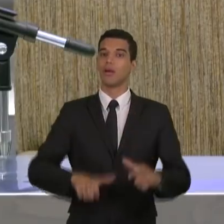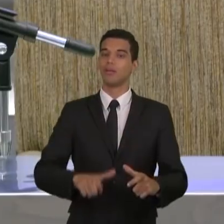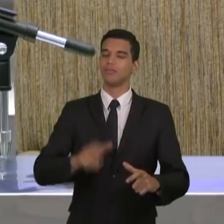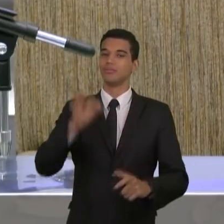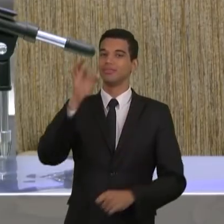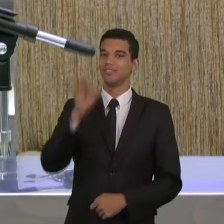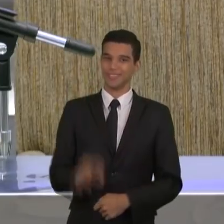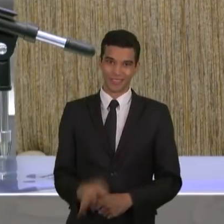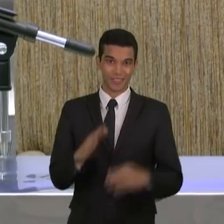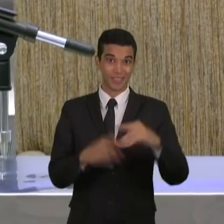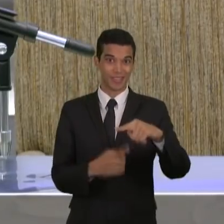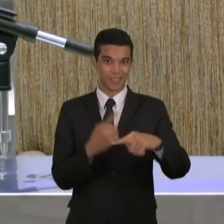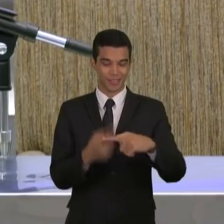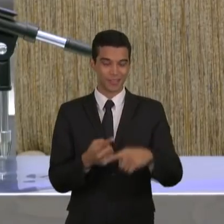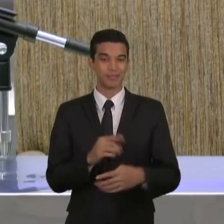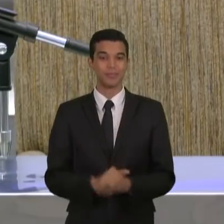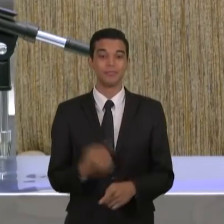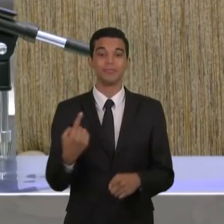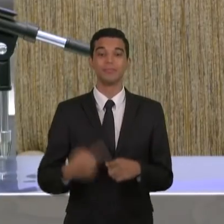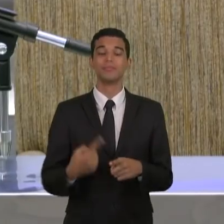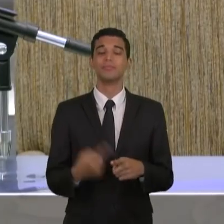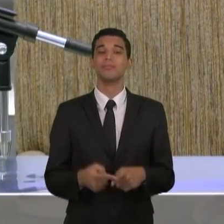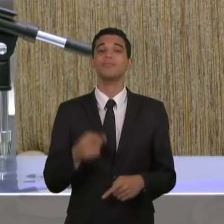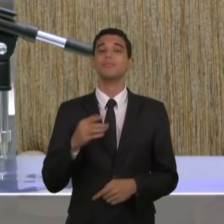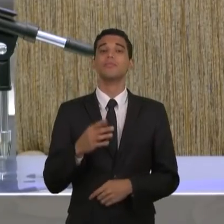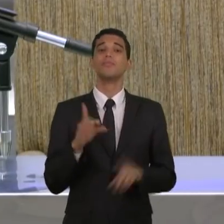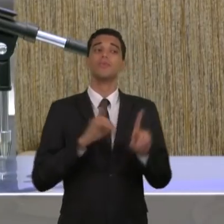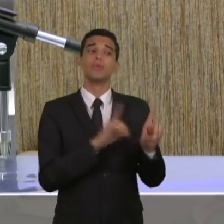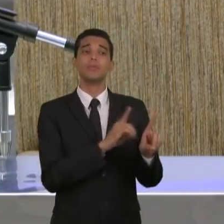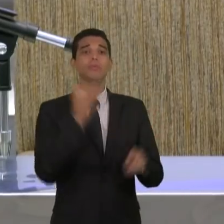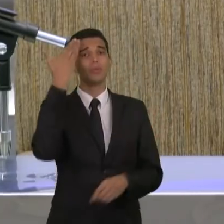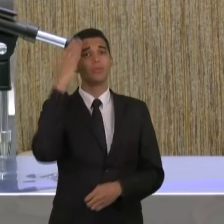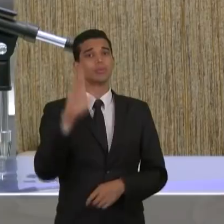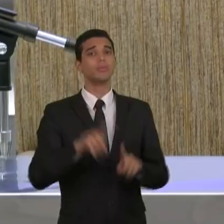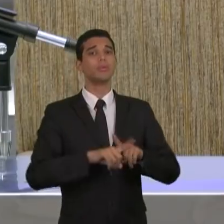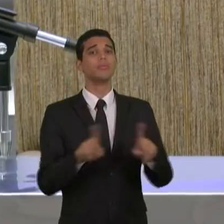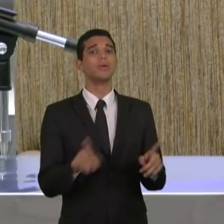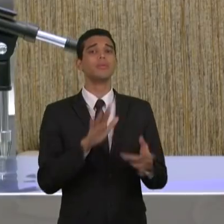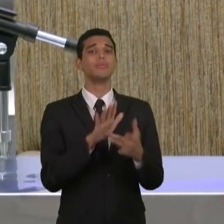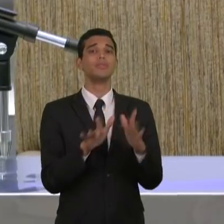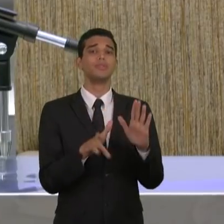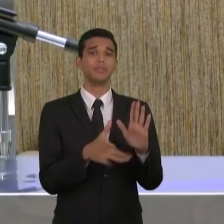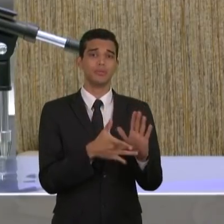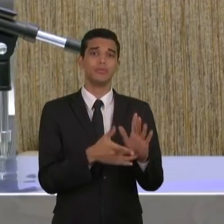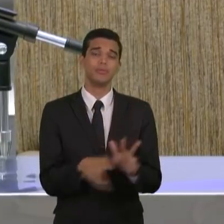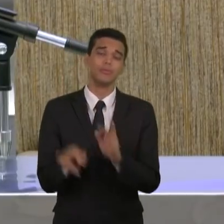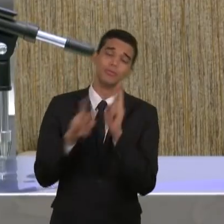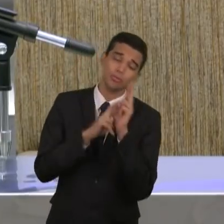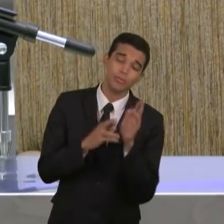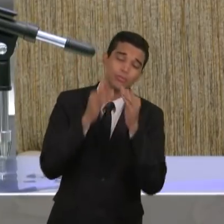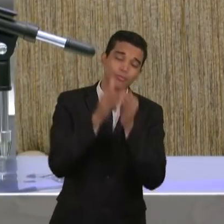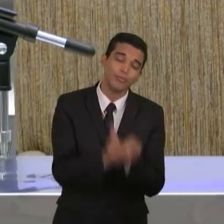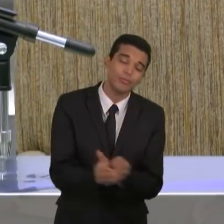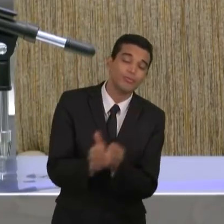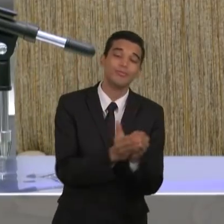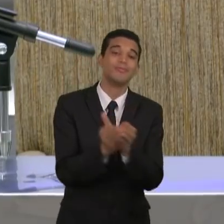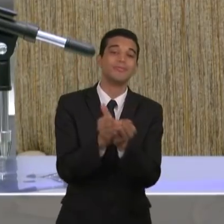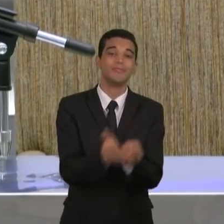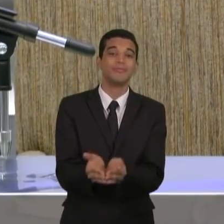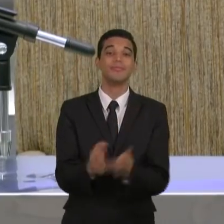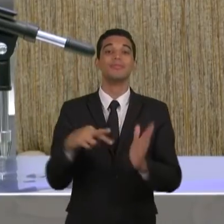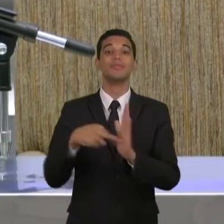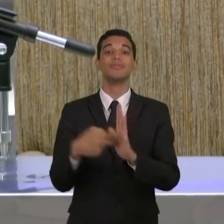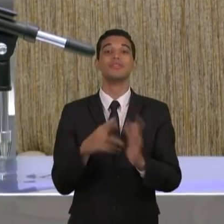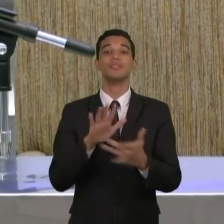não sabiam mas Jesus estando na frente era o sinal era um símbolo era mostra era a prova de que Jesus era soberano